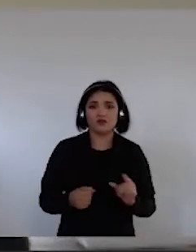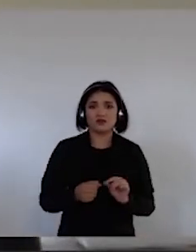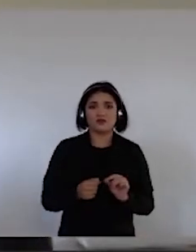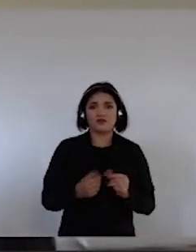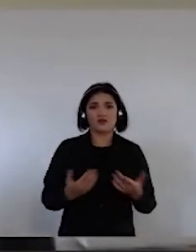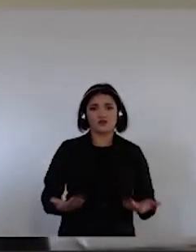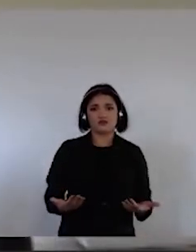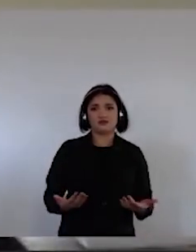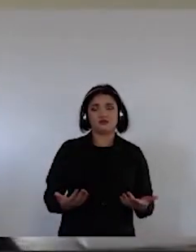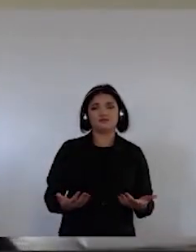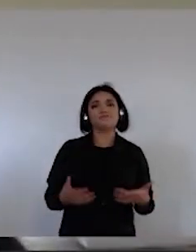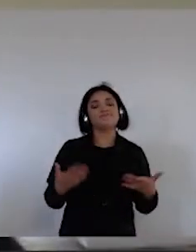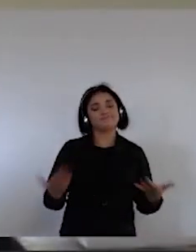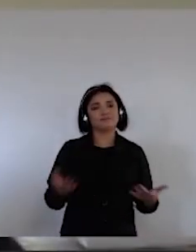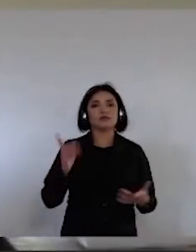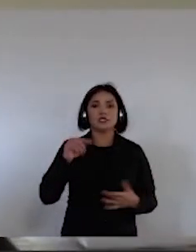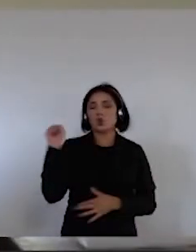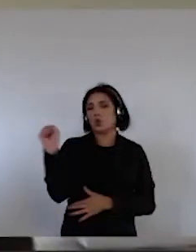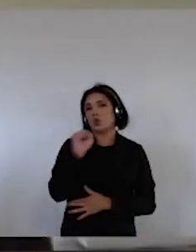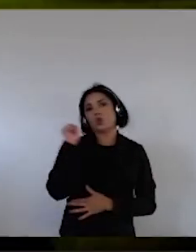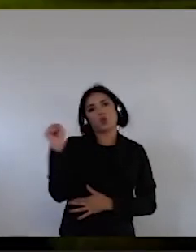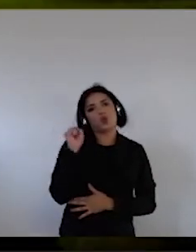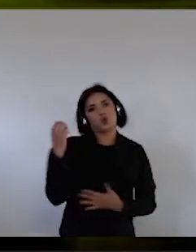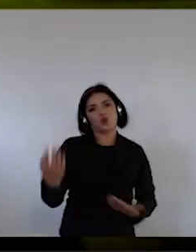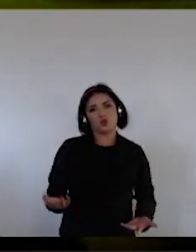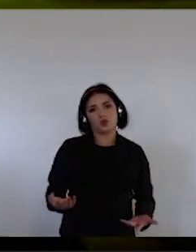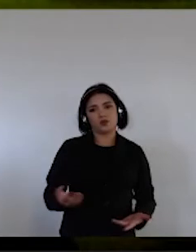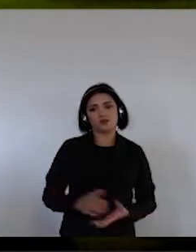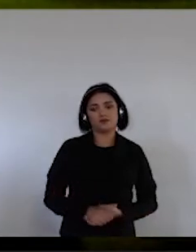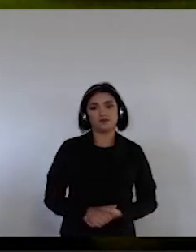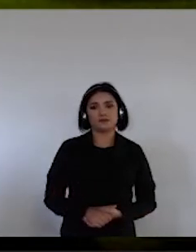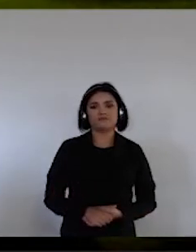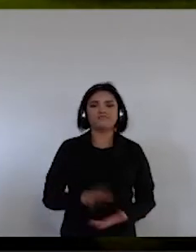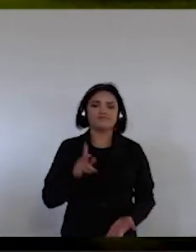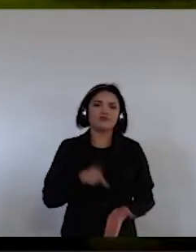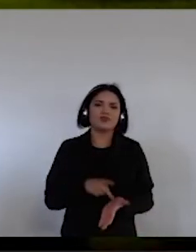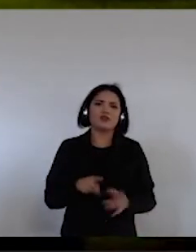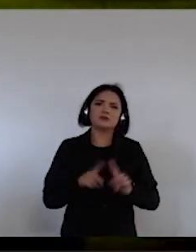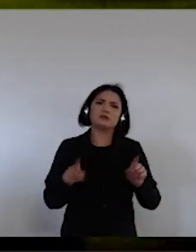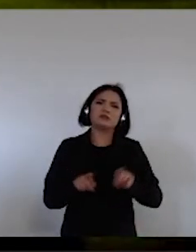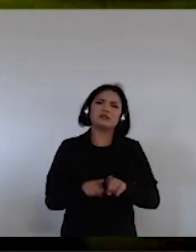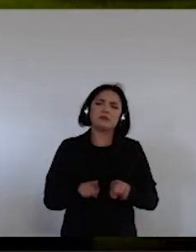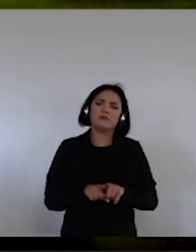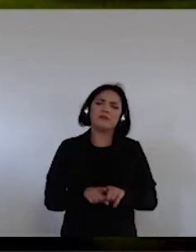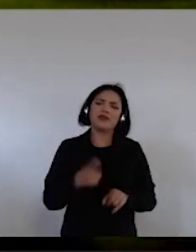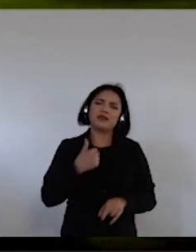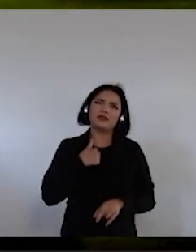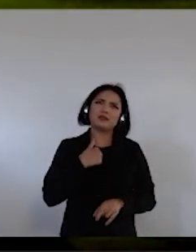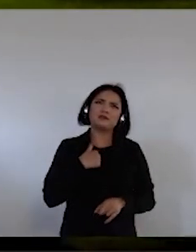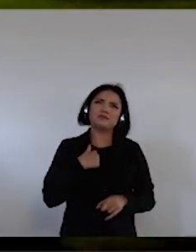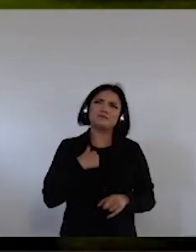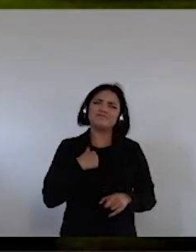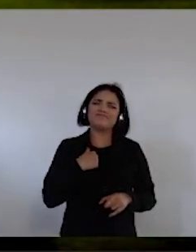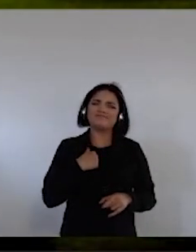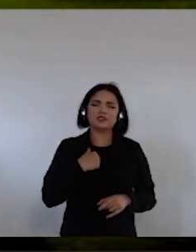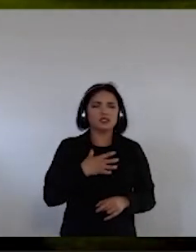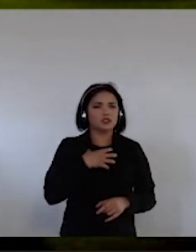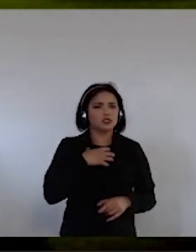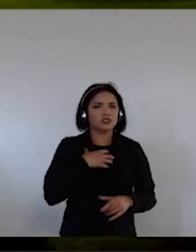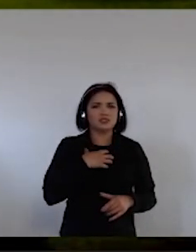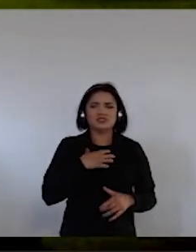Ele significa que alguém prestou atenção no seu caso, que alguém resolveu examinar em